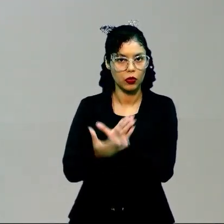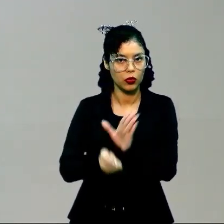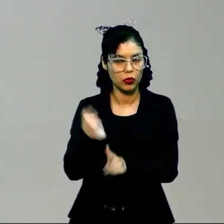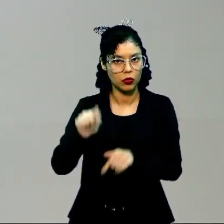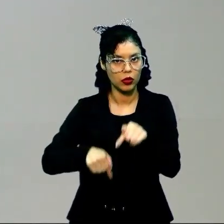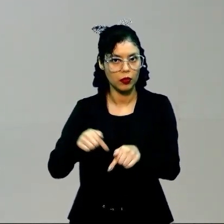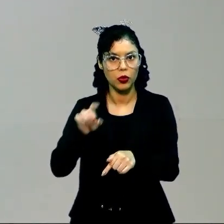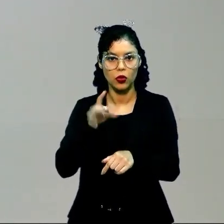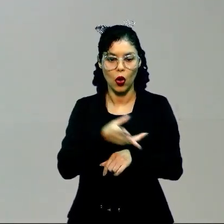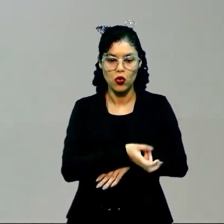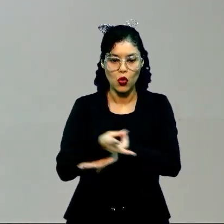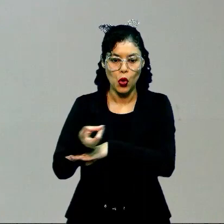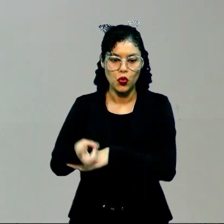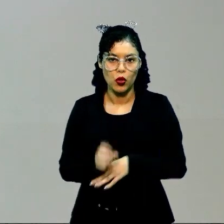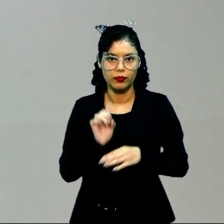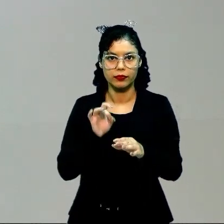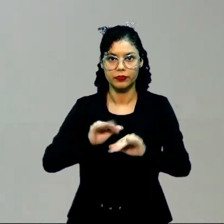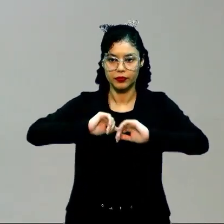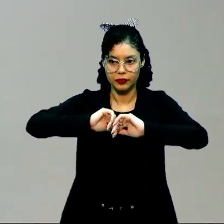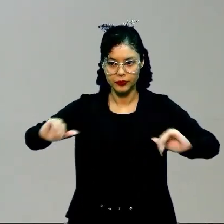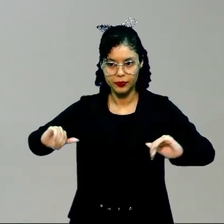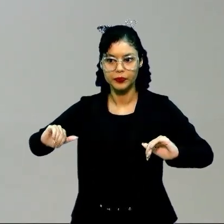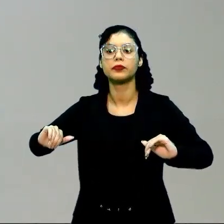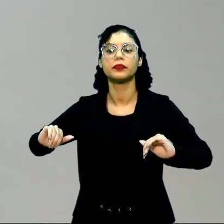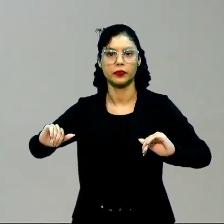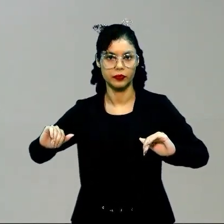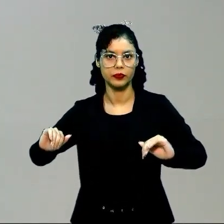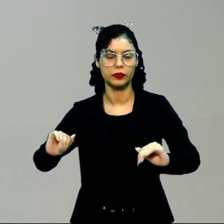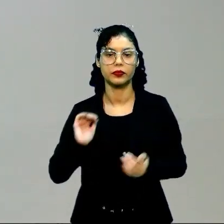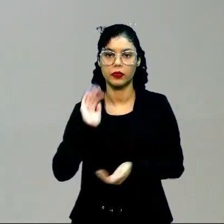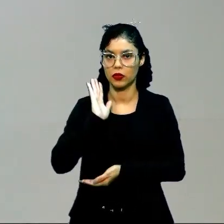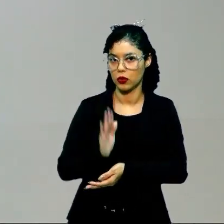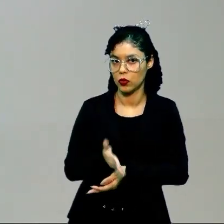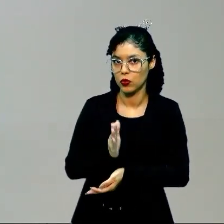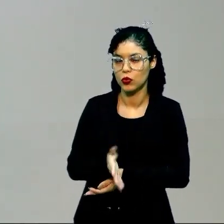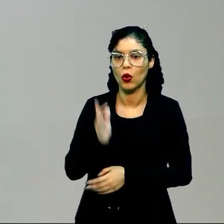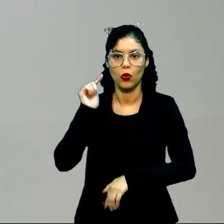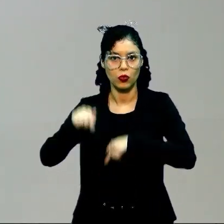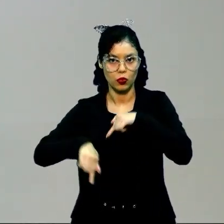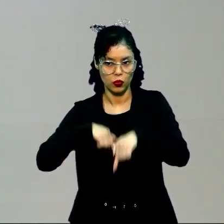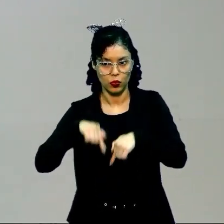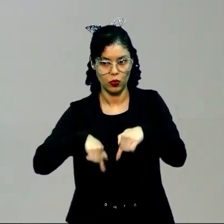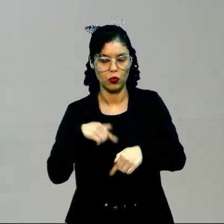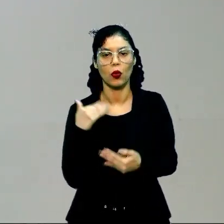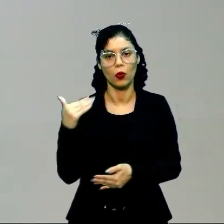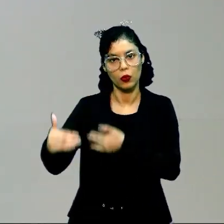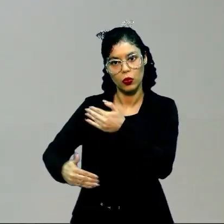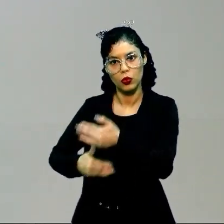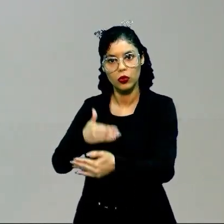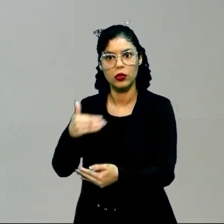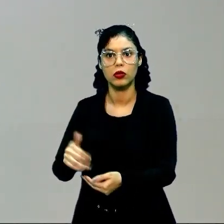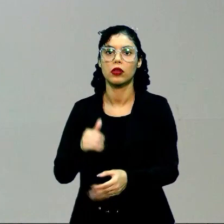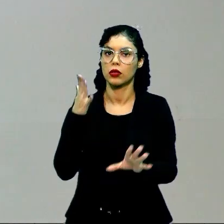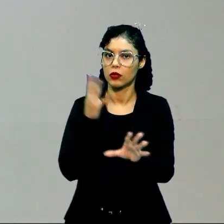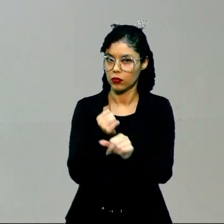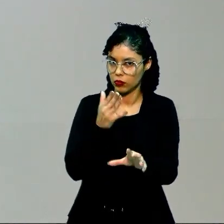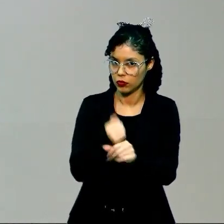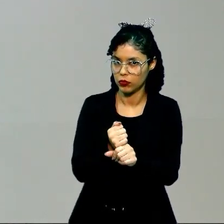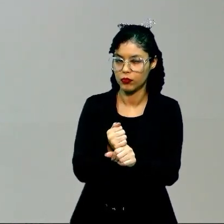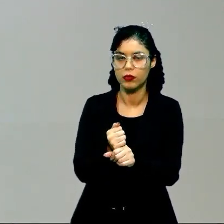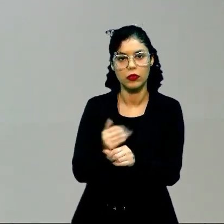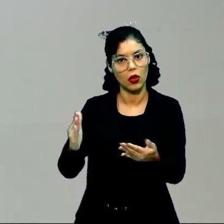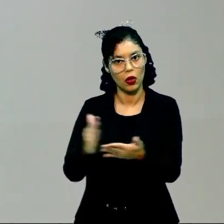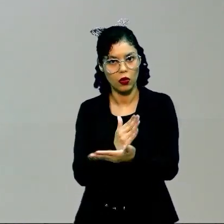filtração, onde há apenas uma decantação. Já um processo químico é um processo em que eu vou adicionar